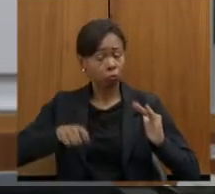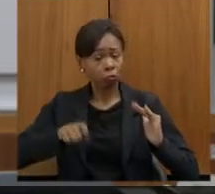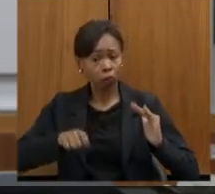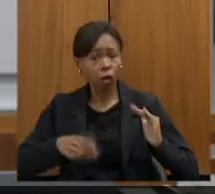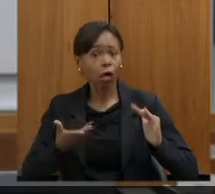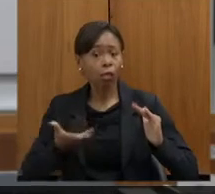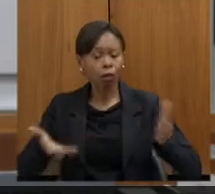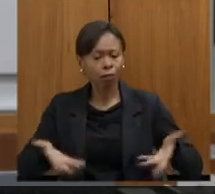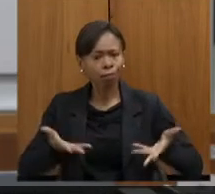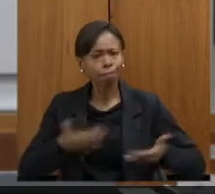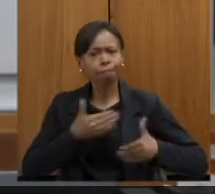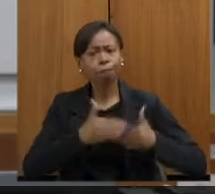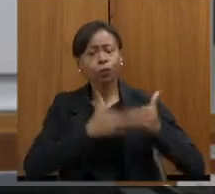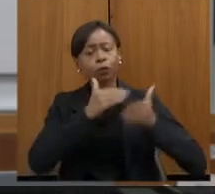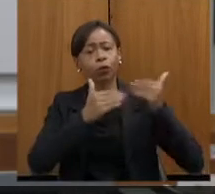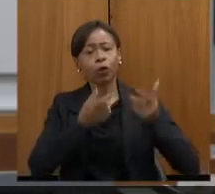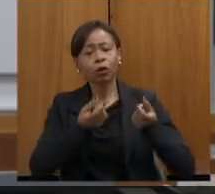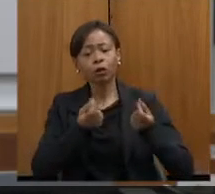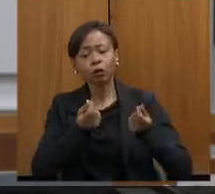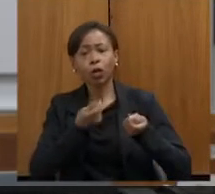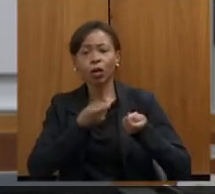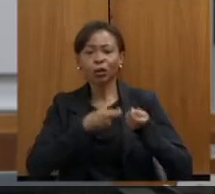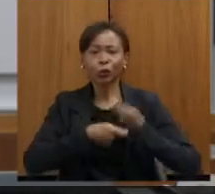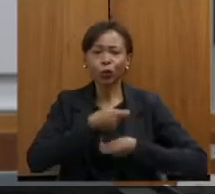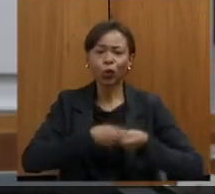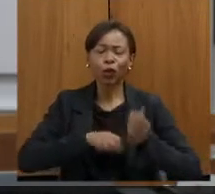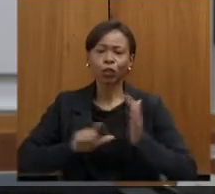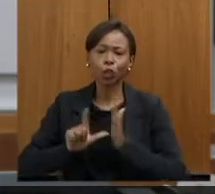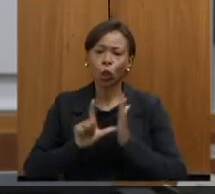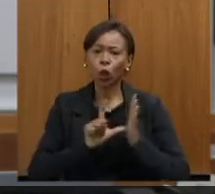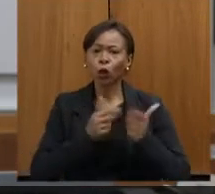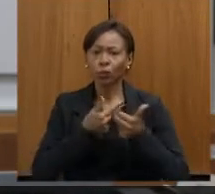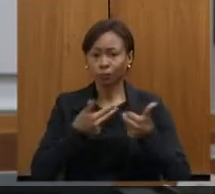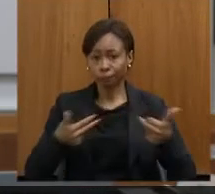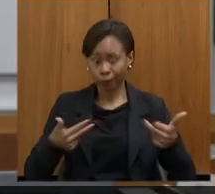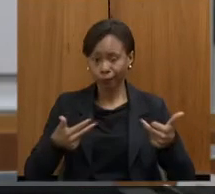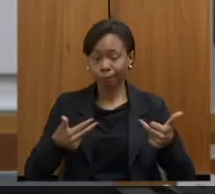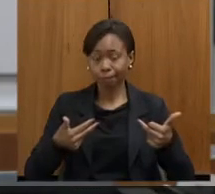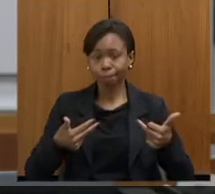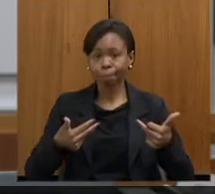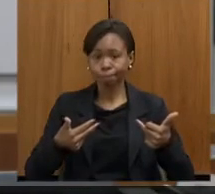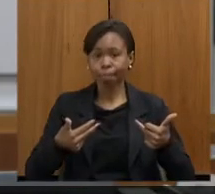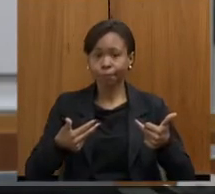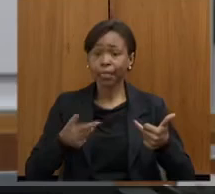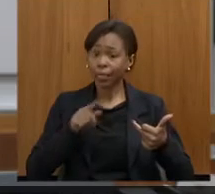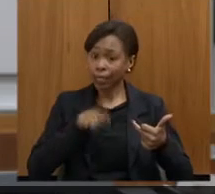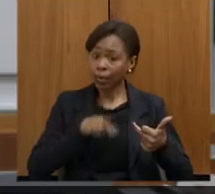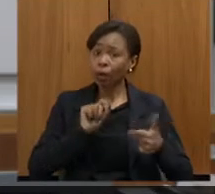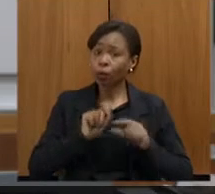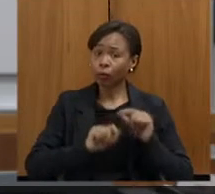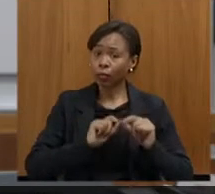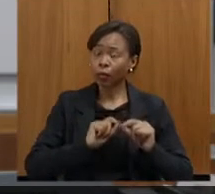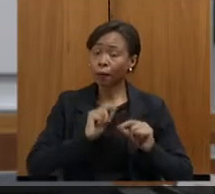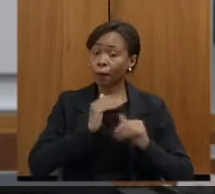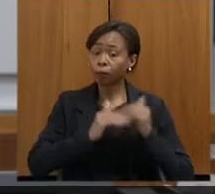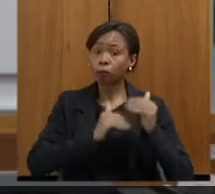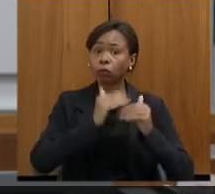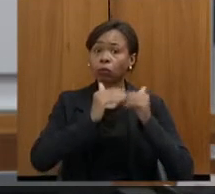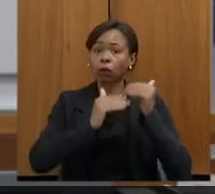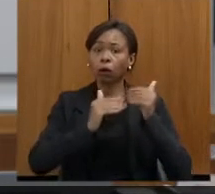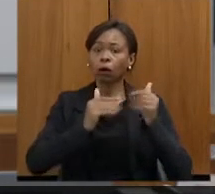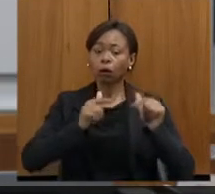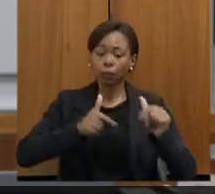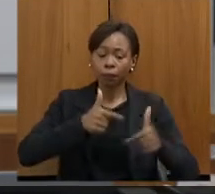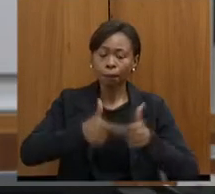negócios, pequenos negócios, que são hoje os maiores geradores de emprego, movimento a economia.